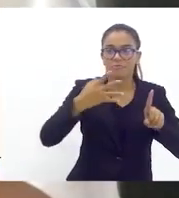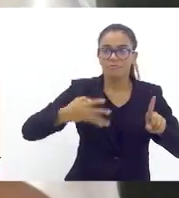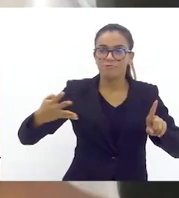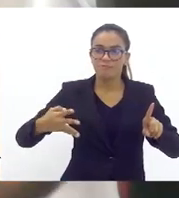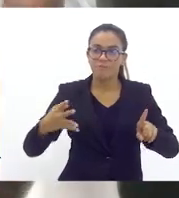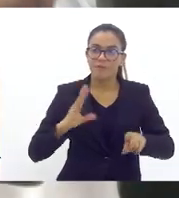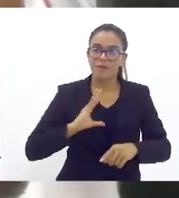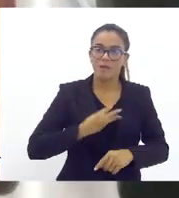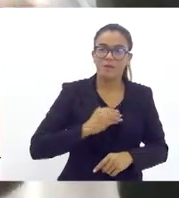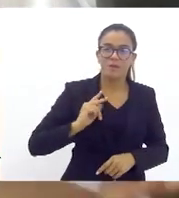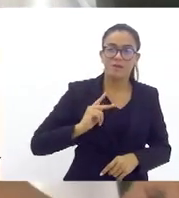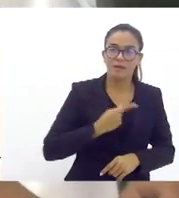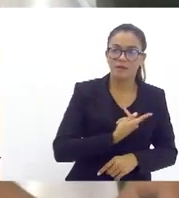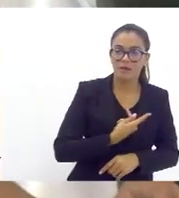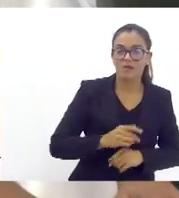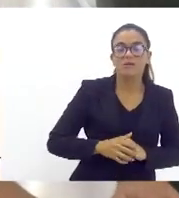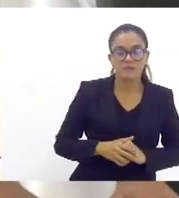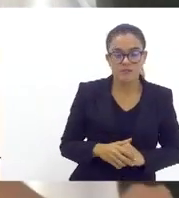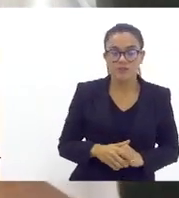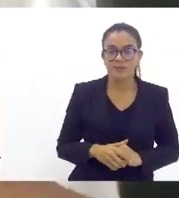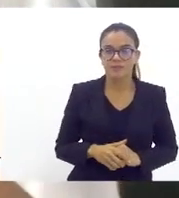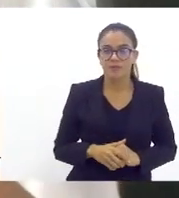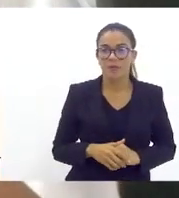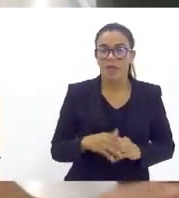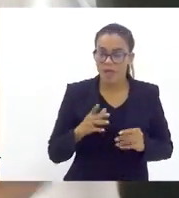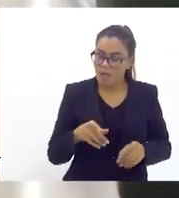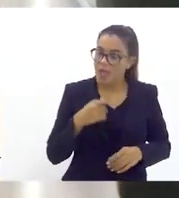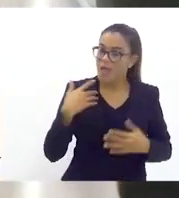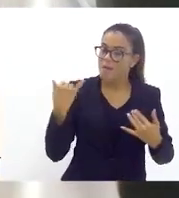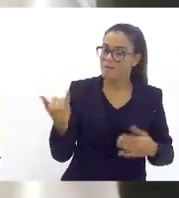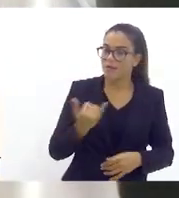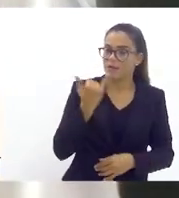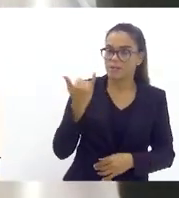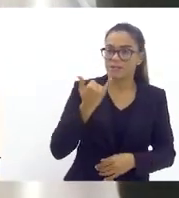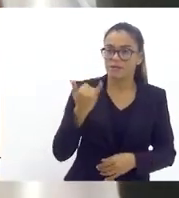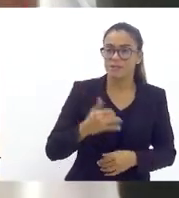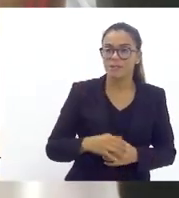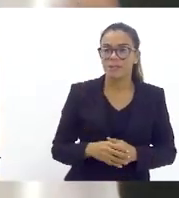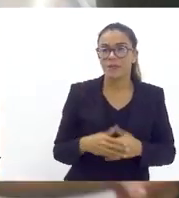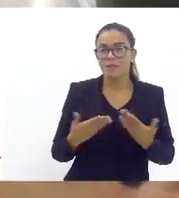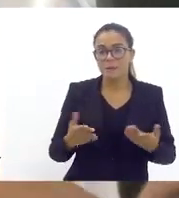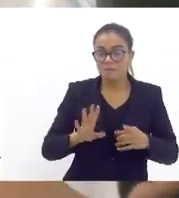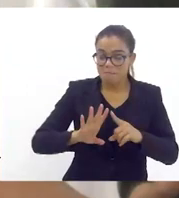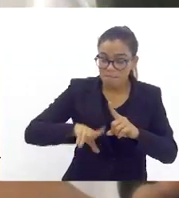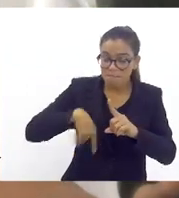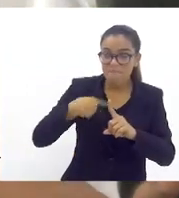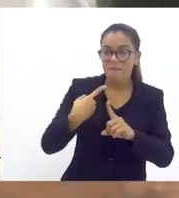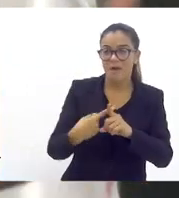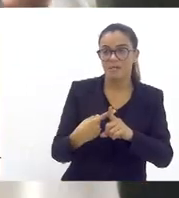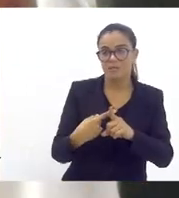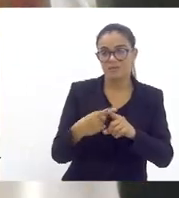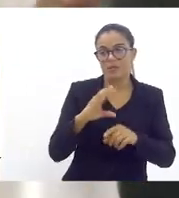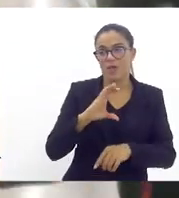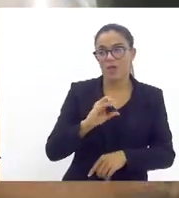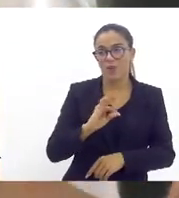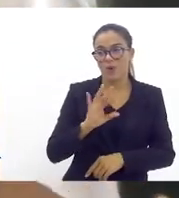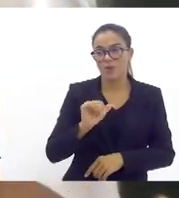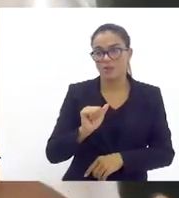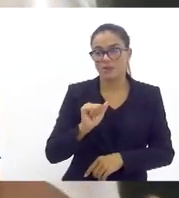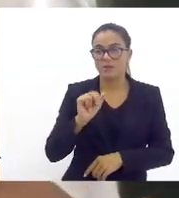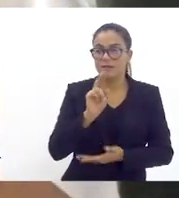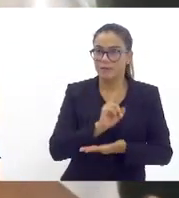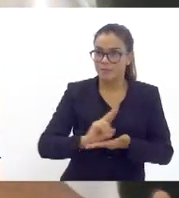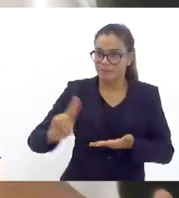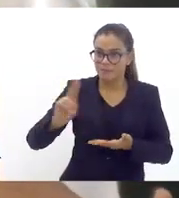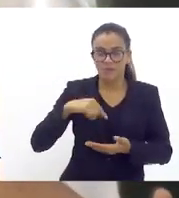de empregabilidade para pessoas transexuais e travestis. É muito importante. Além das cotas nas universidades, eu